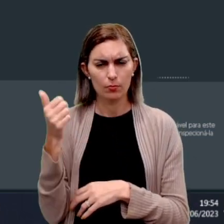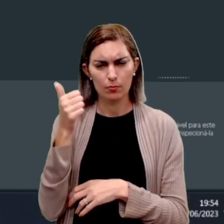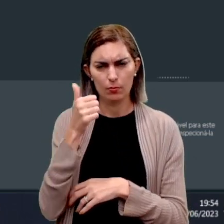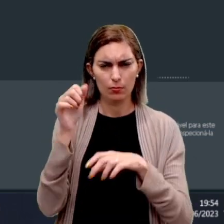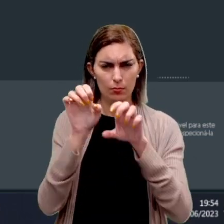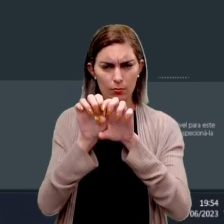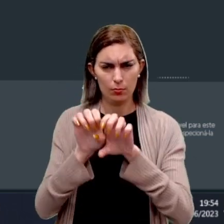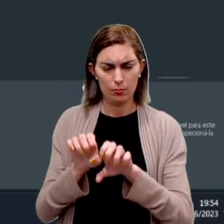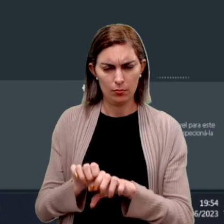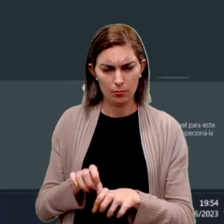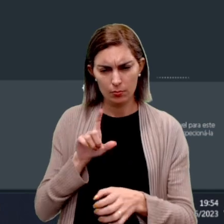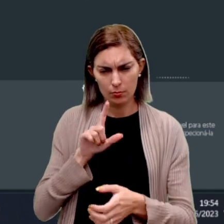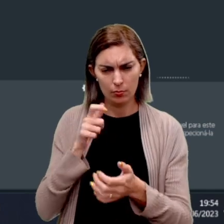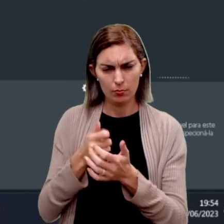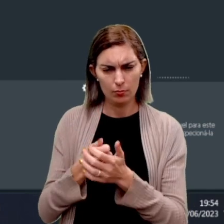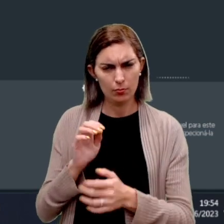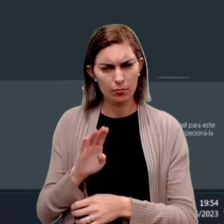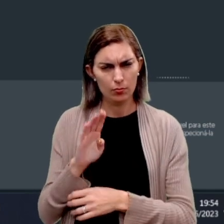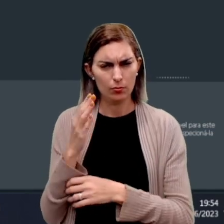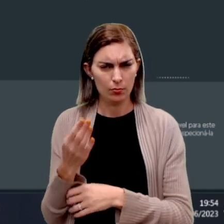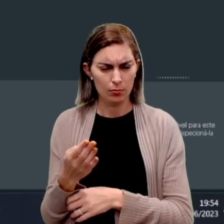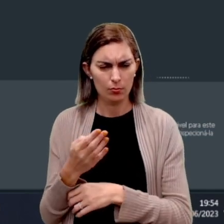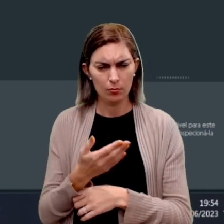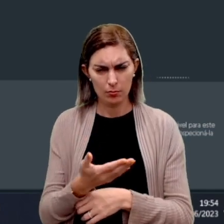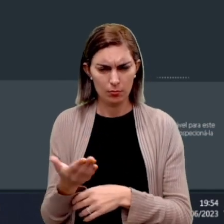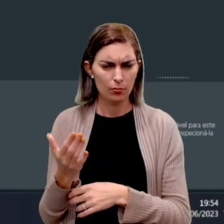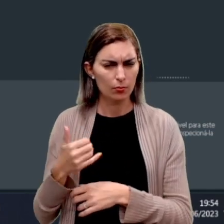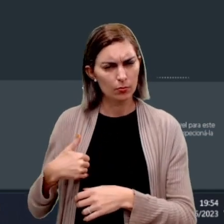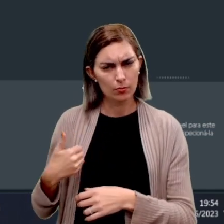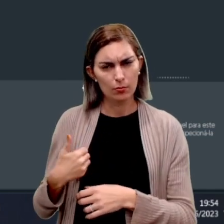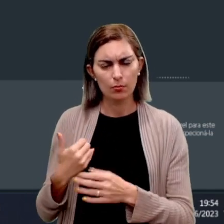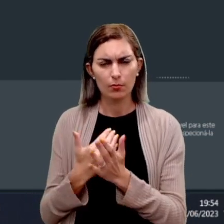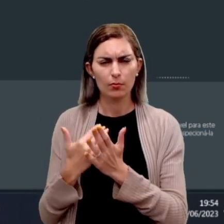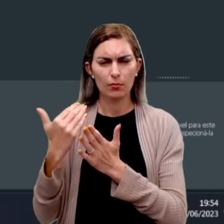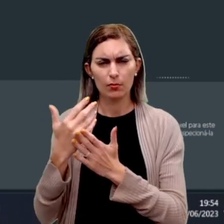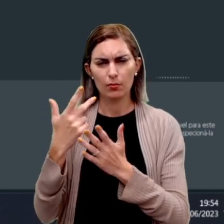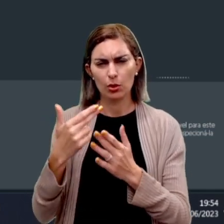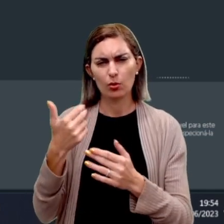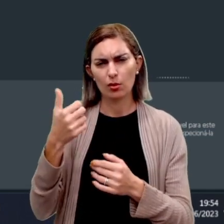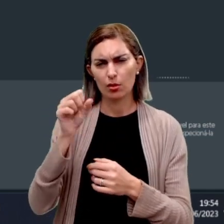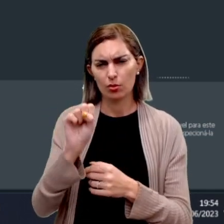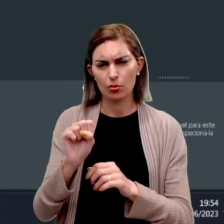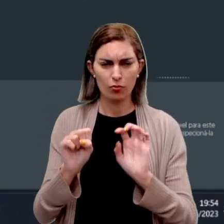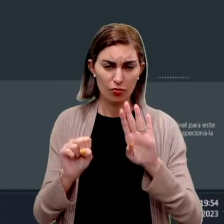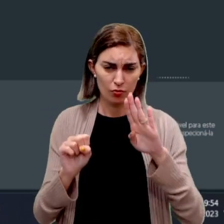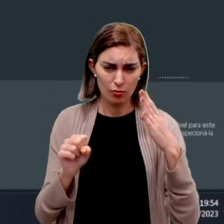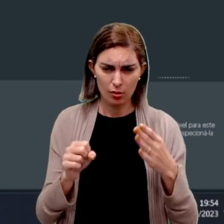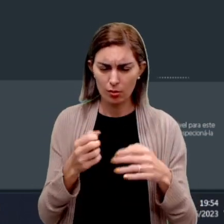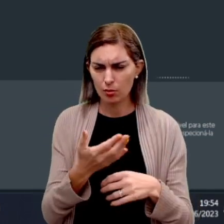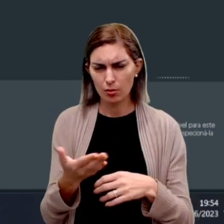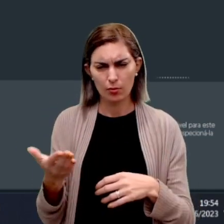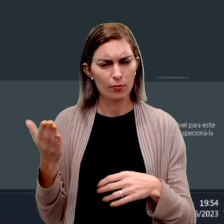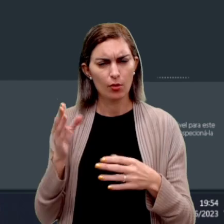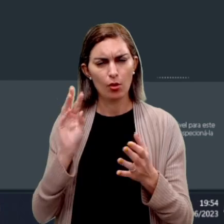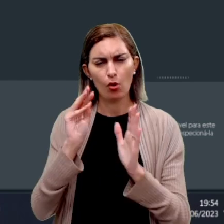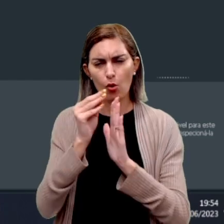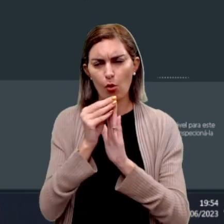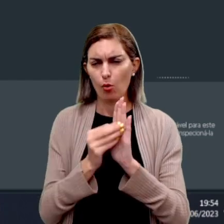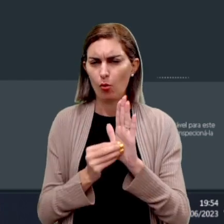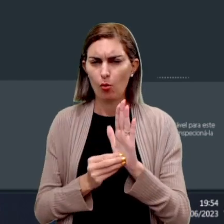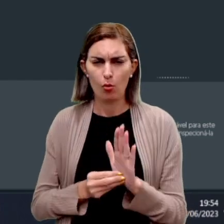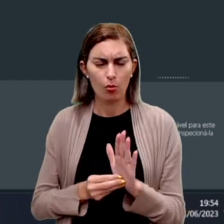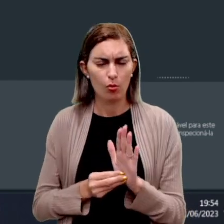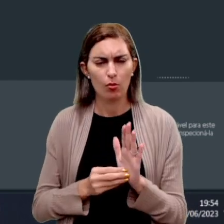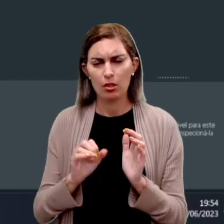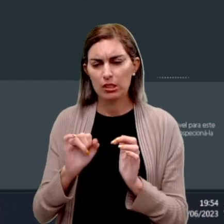estrutura de decisão for falsa, se idade for maior ou igual a 18, se ela for falsa, ele vai colocar o